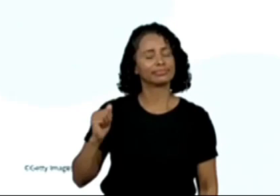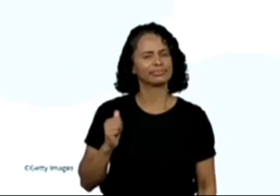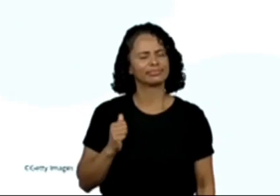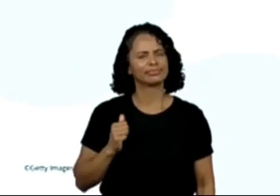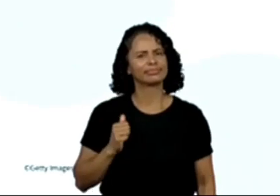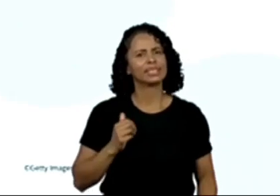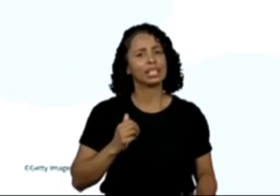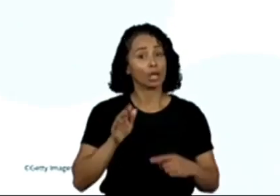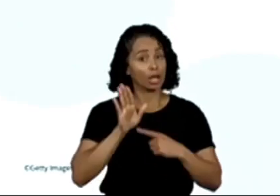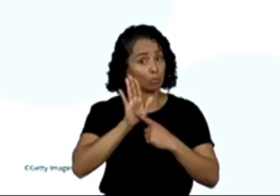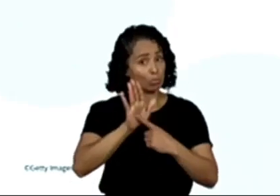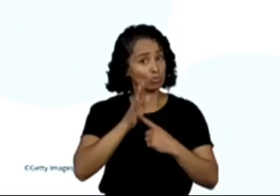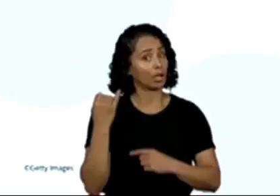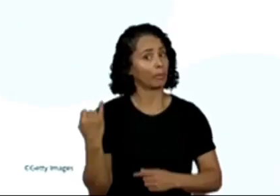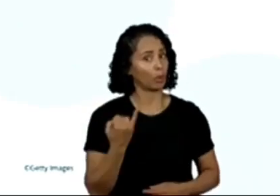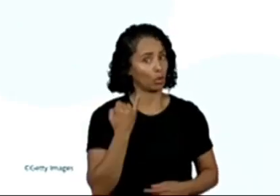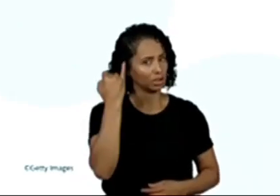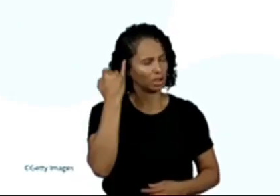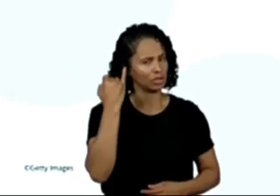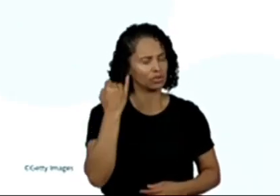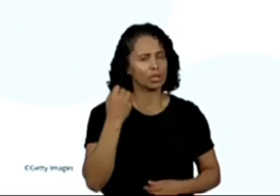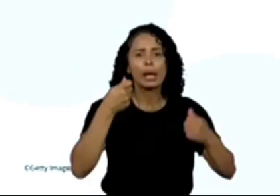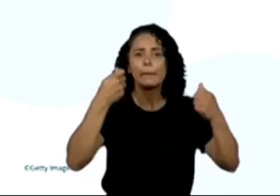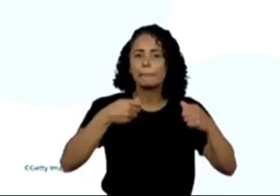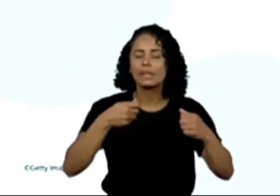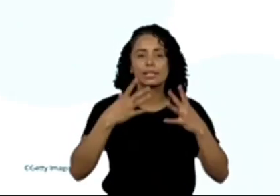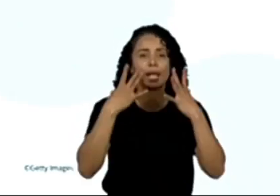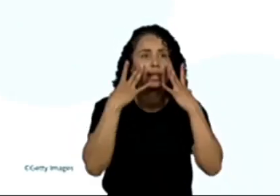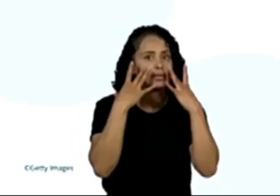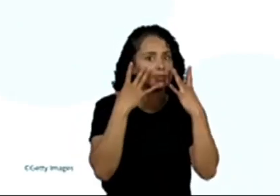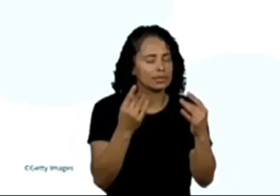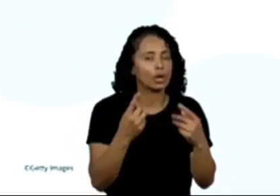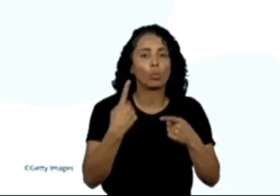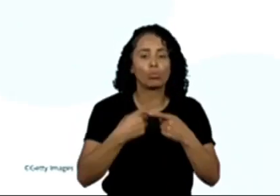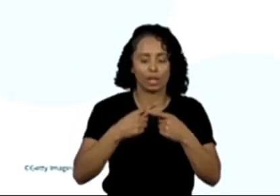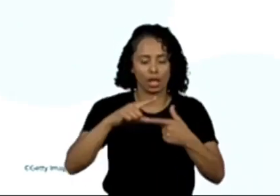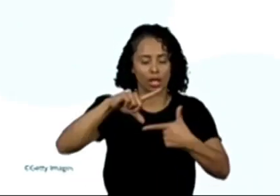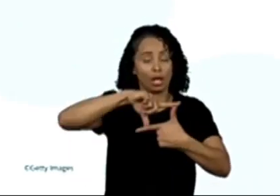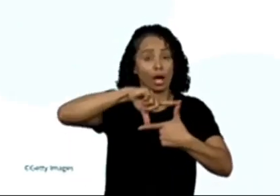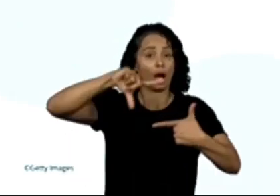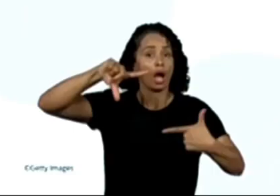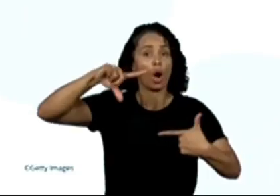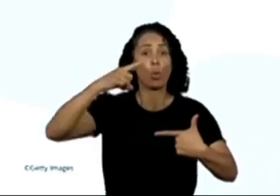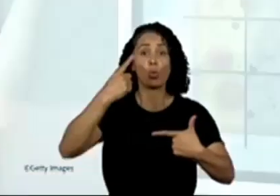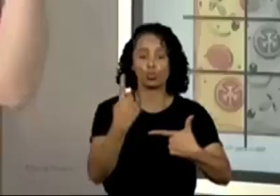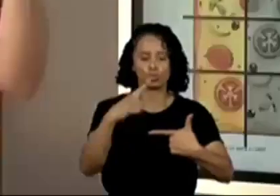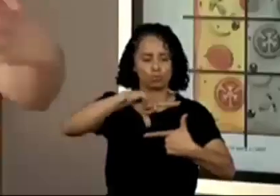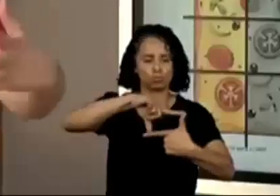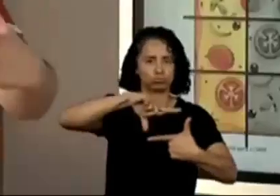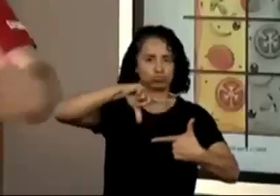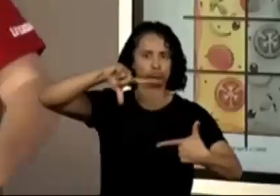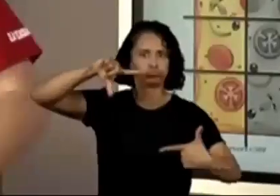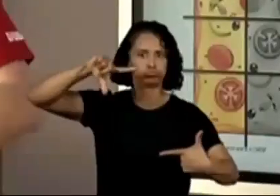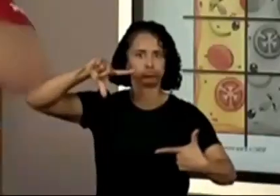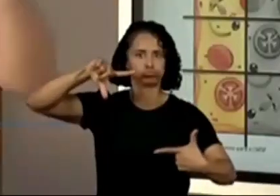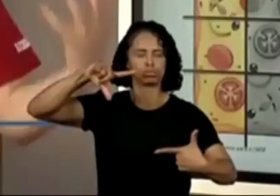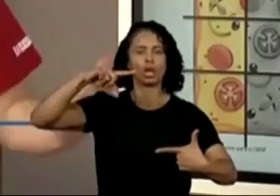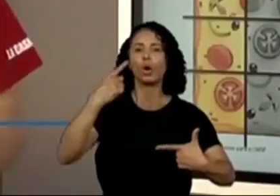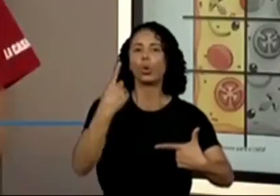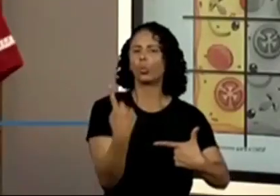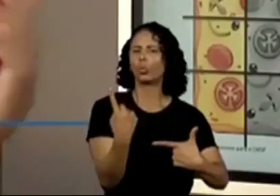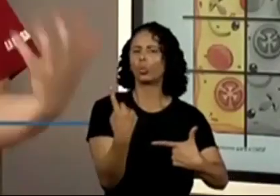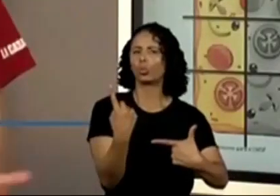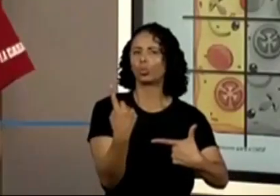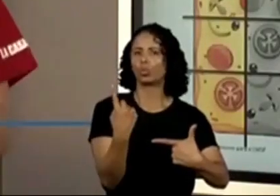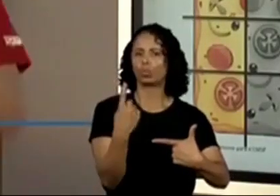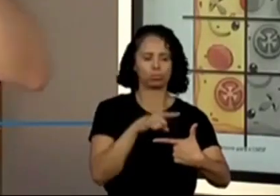que é importante para vocês? Eu tenho que observar, então, o todo. Então, eu tenho que olhar aí o todo, eu tenho que enxergar o que é o todo,